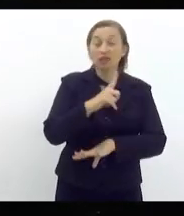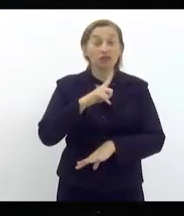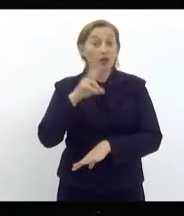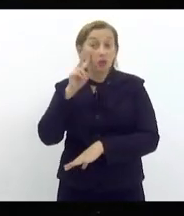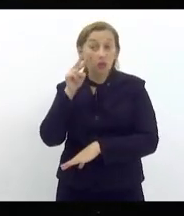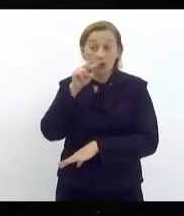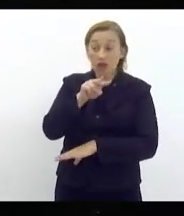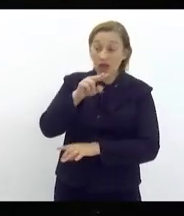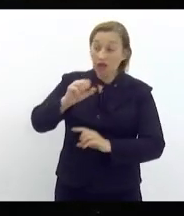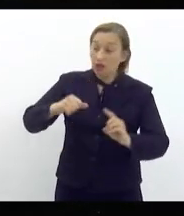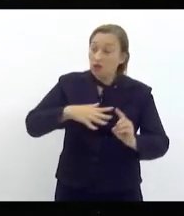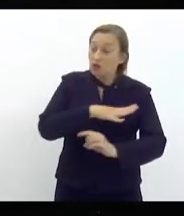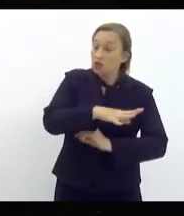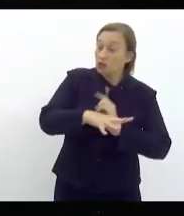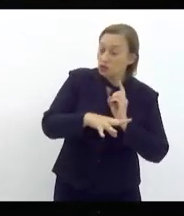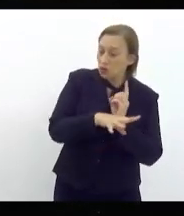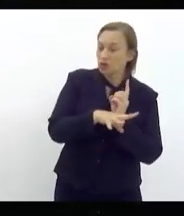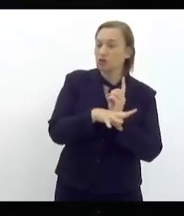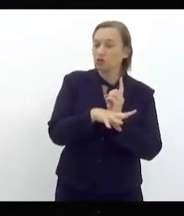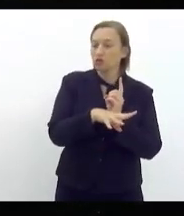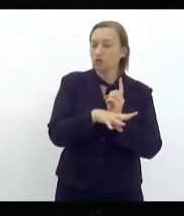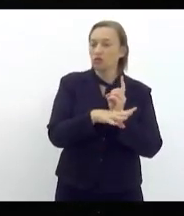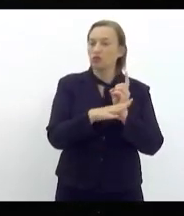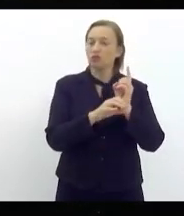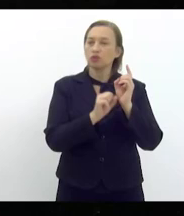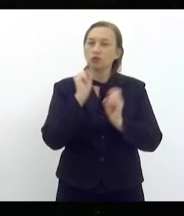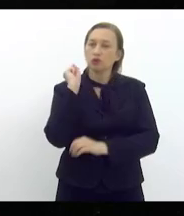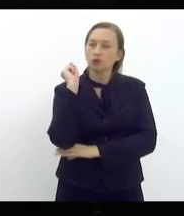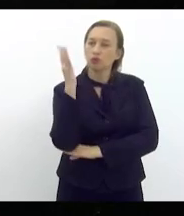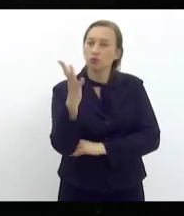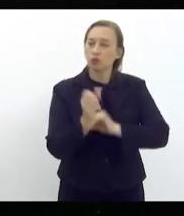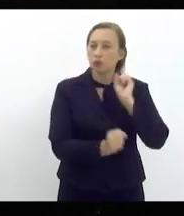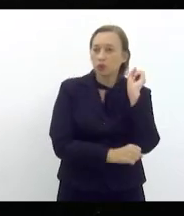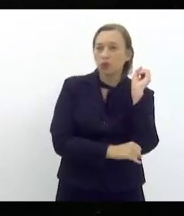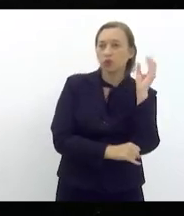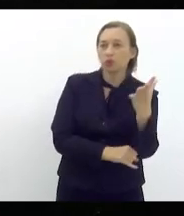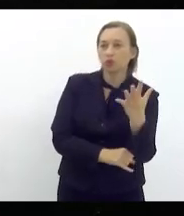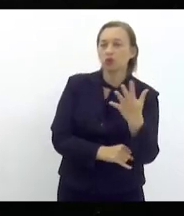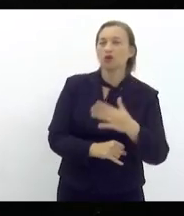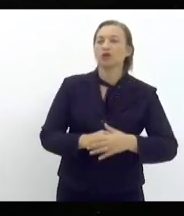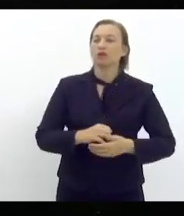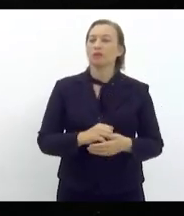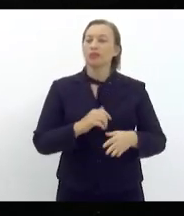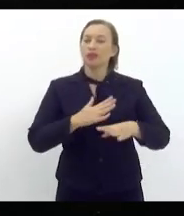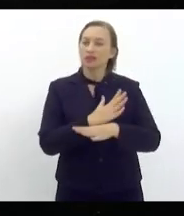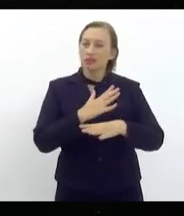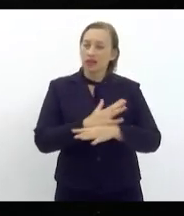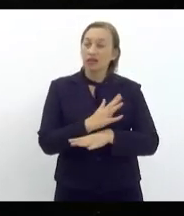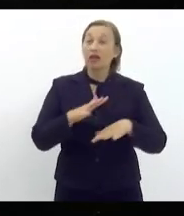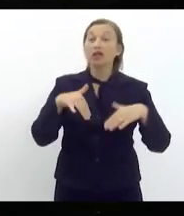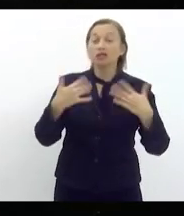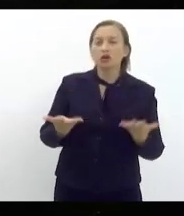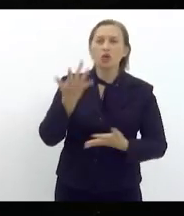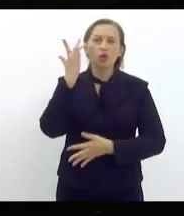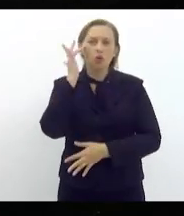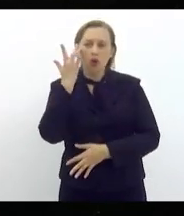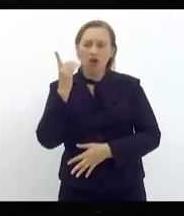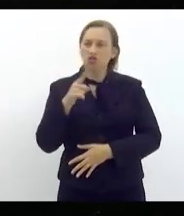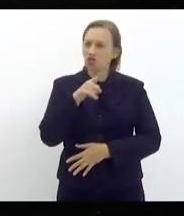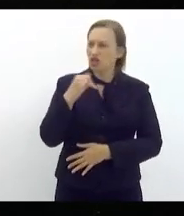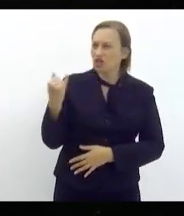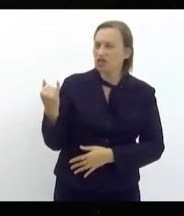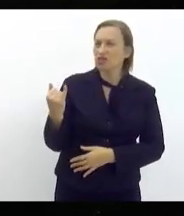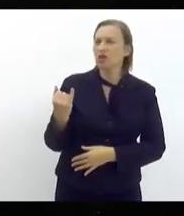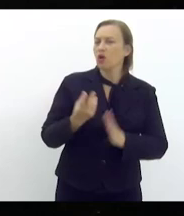socioambiental, cidades essas que são cidades resilientes. Então, acho que esse orçamento